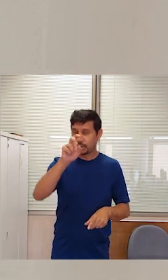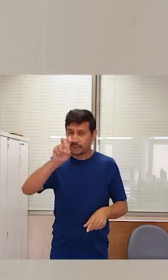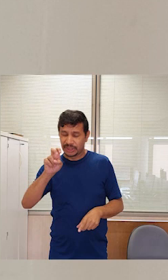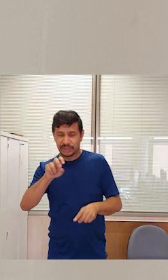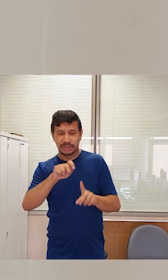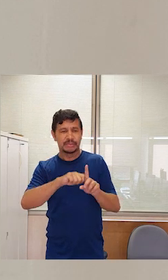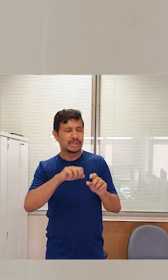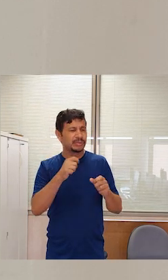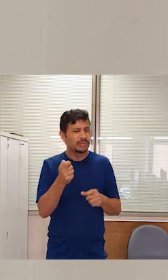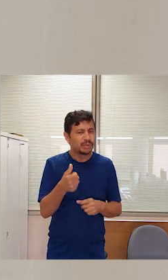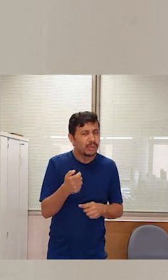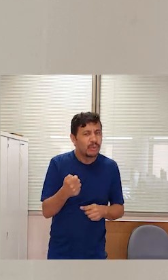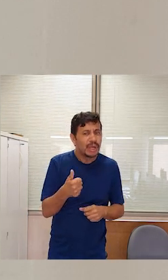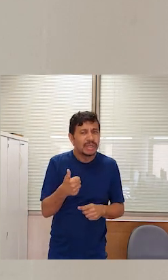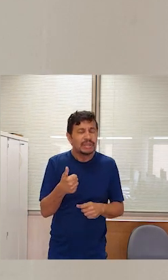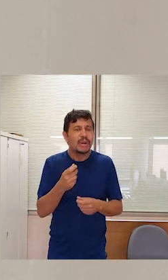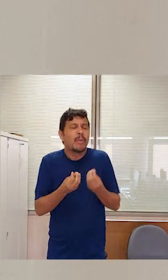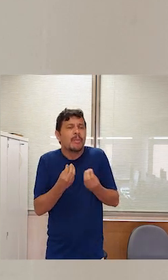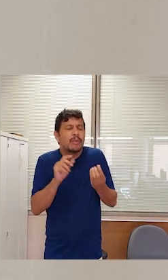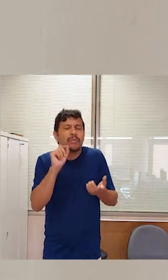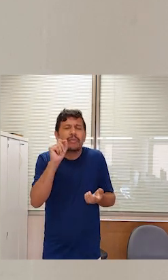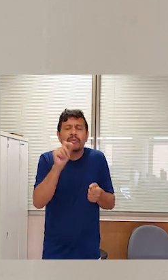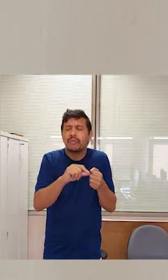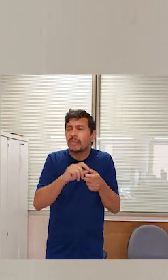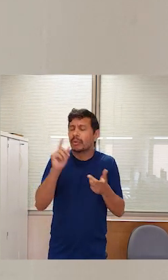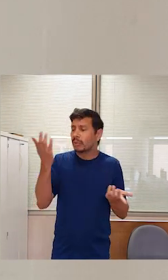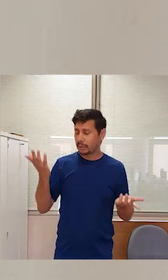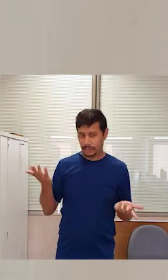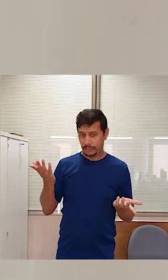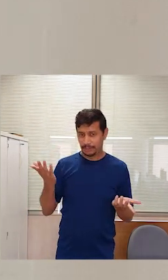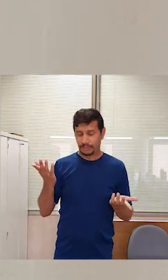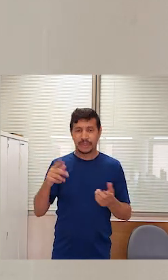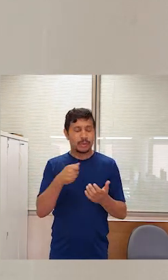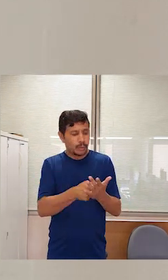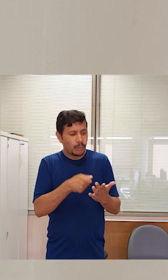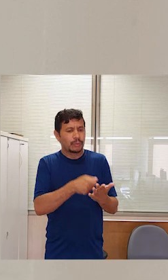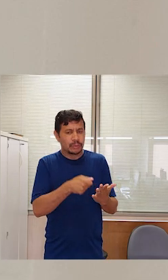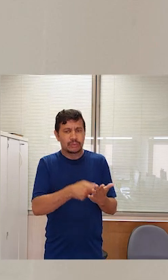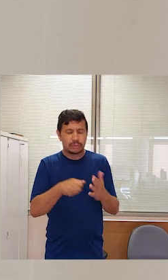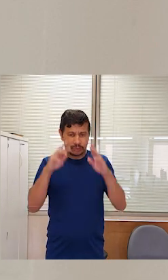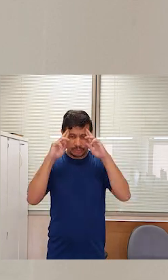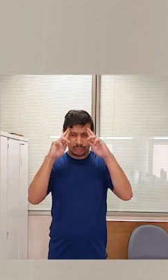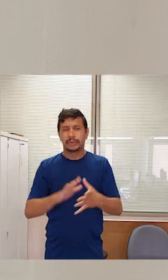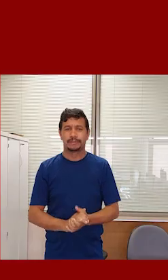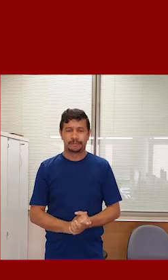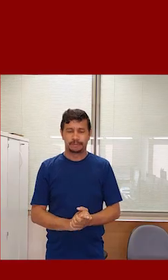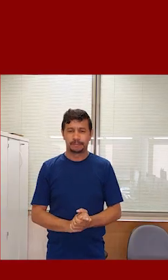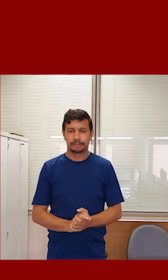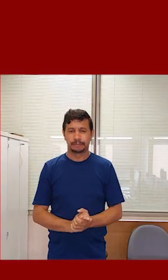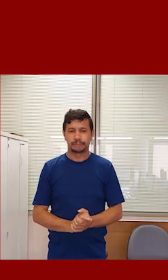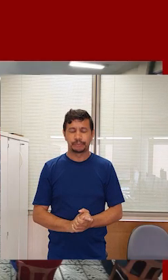a tragédia acidentária continua impune, mas vamos cobrar até que os direitos de todas as vítimas sejam